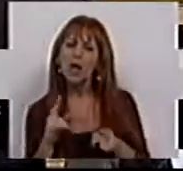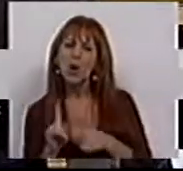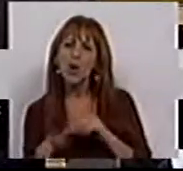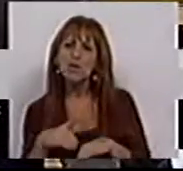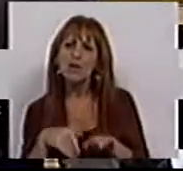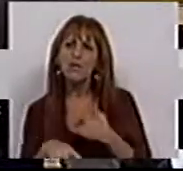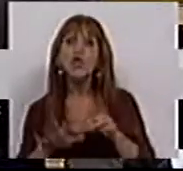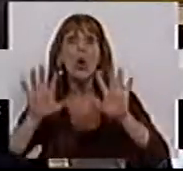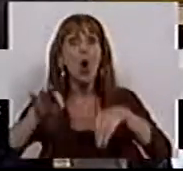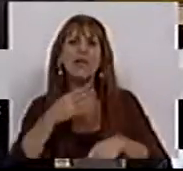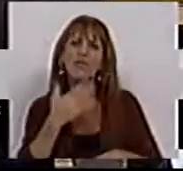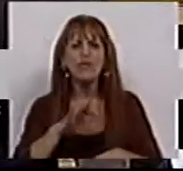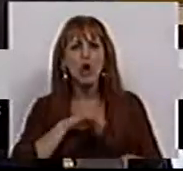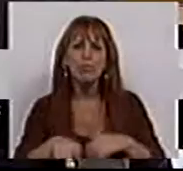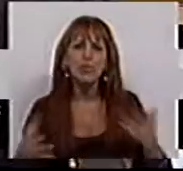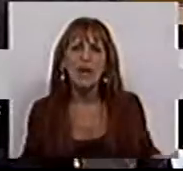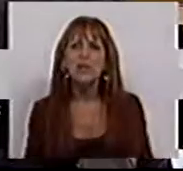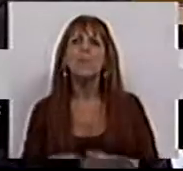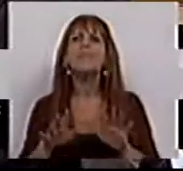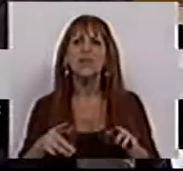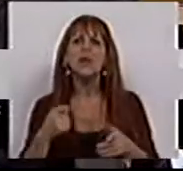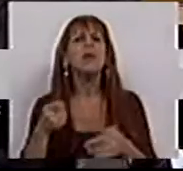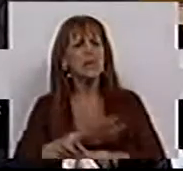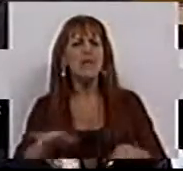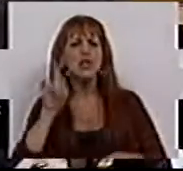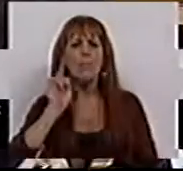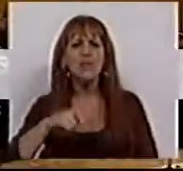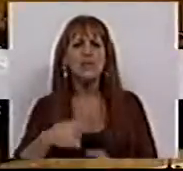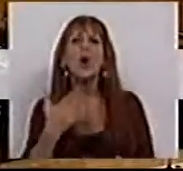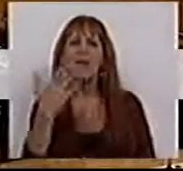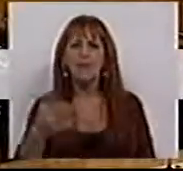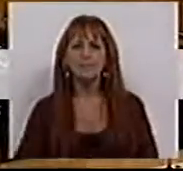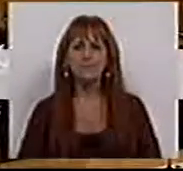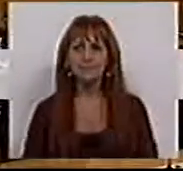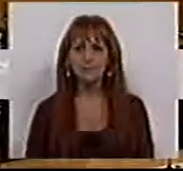está a fazer. Quero concluir, é de facto, por favor, senhor deputado. Para pagar mais, e com isto termino, Sra. Presidente. Muito obrigado.